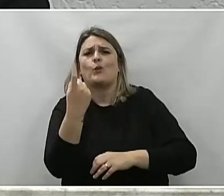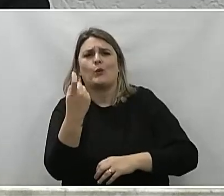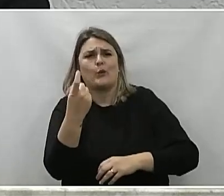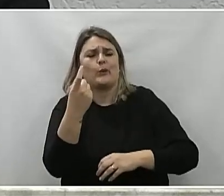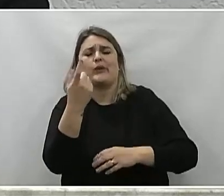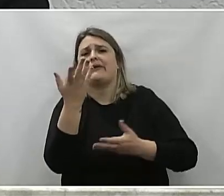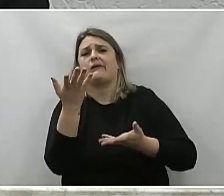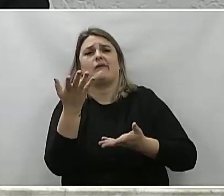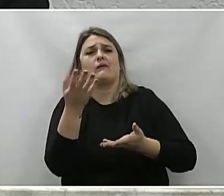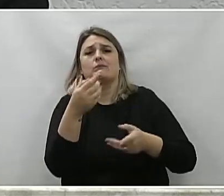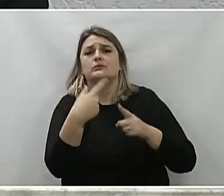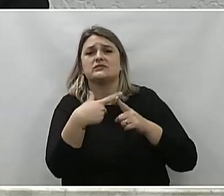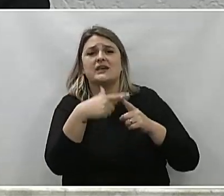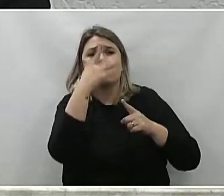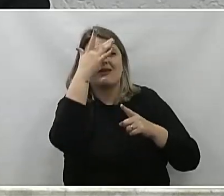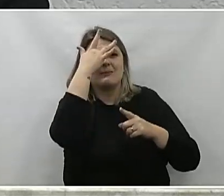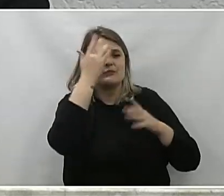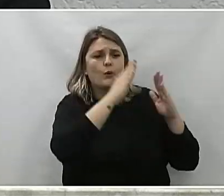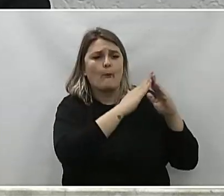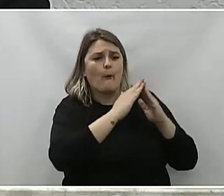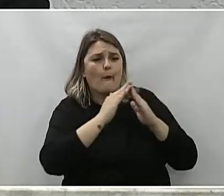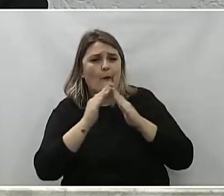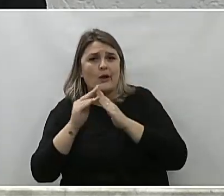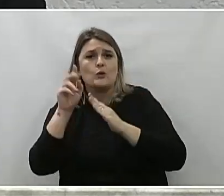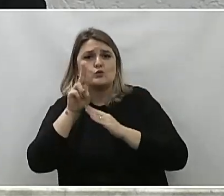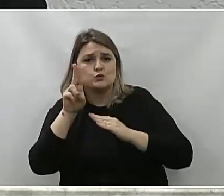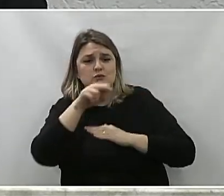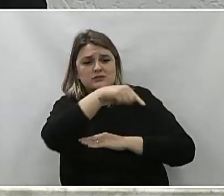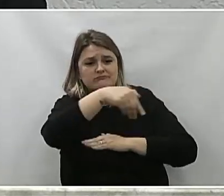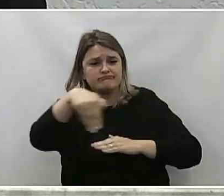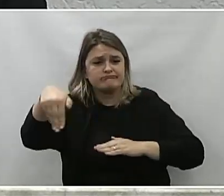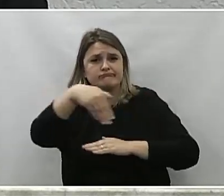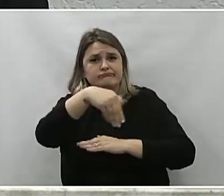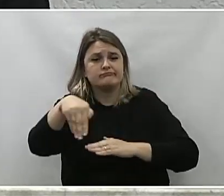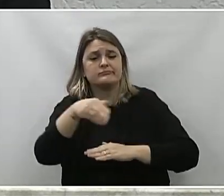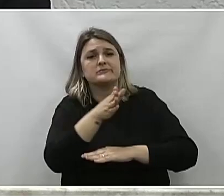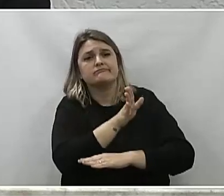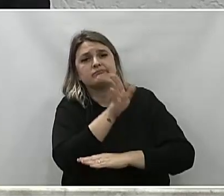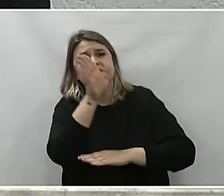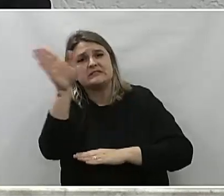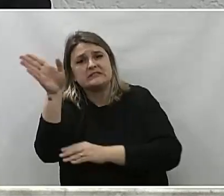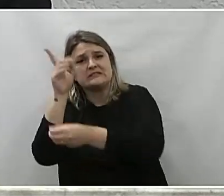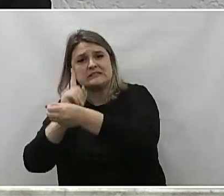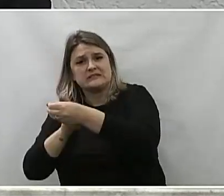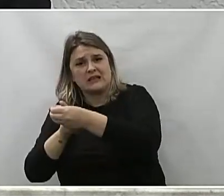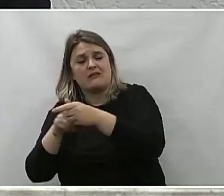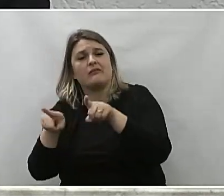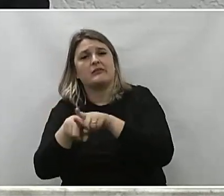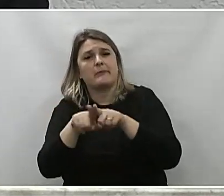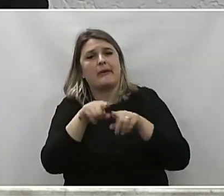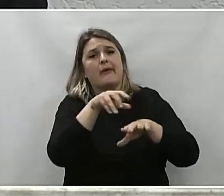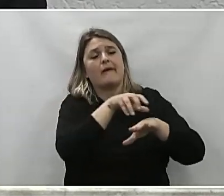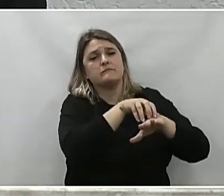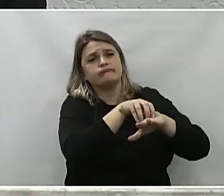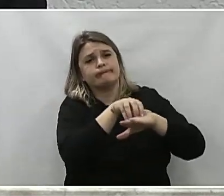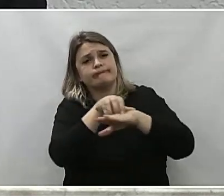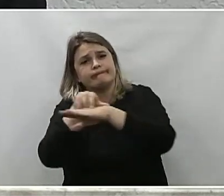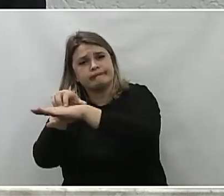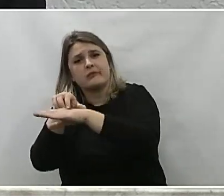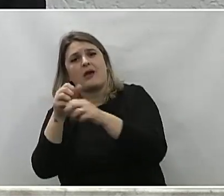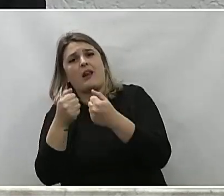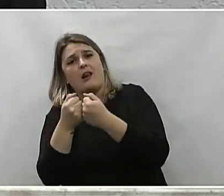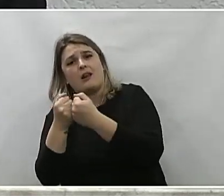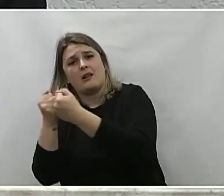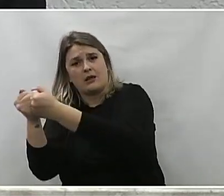dos moradores poderem vir até a cidade Podem trazer o escoamento da produção agrícola e